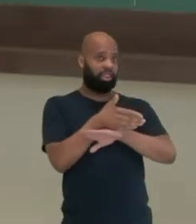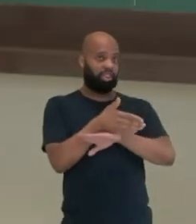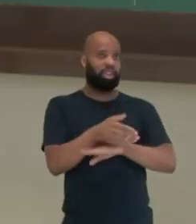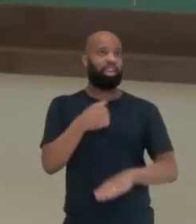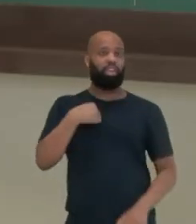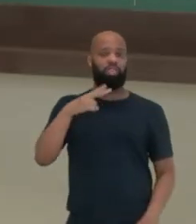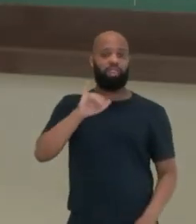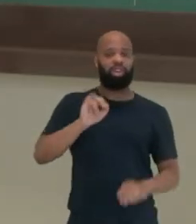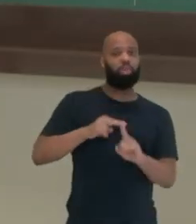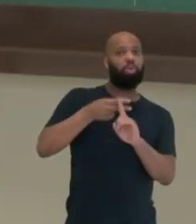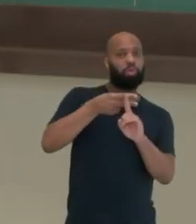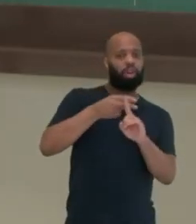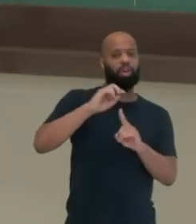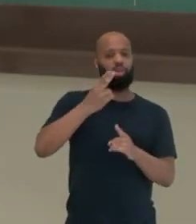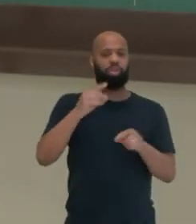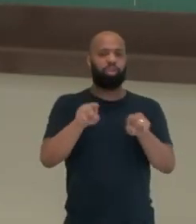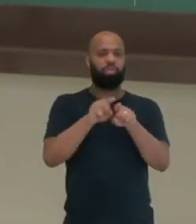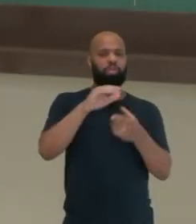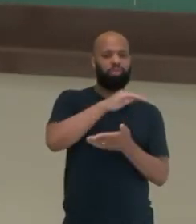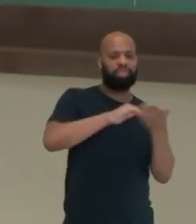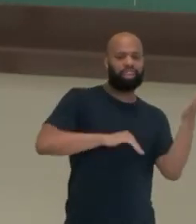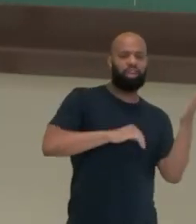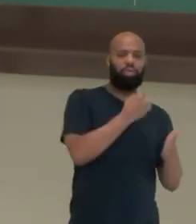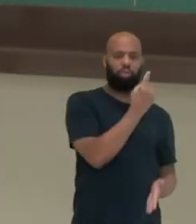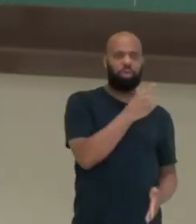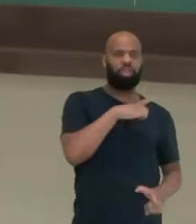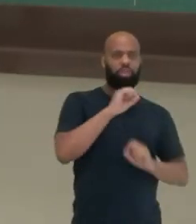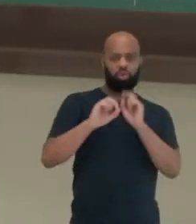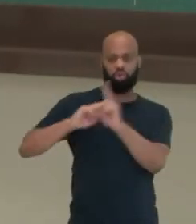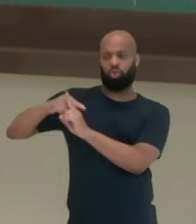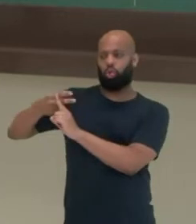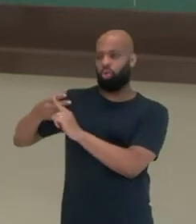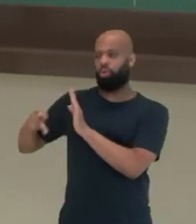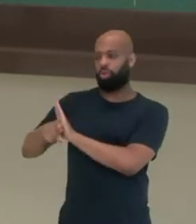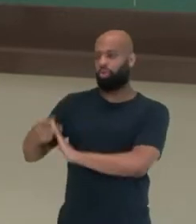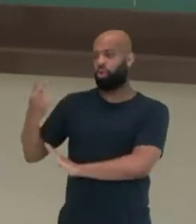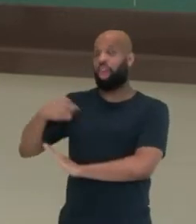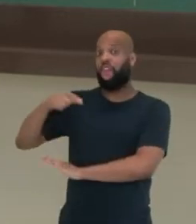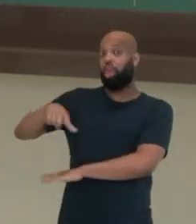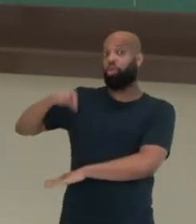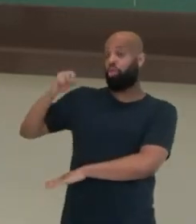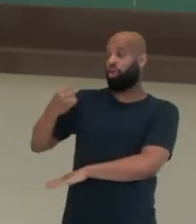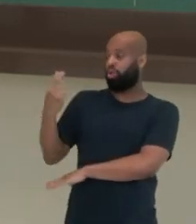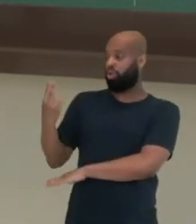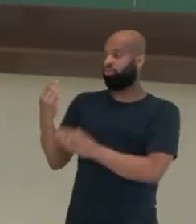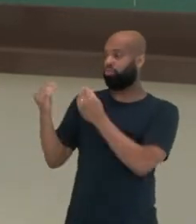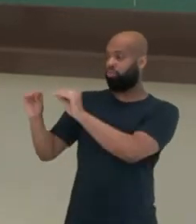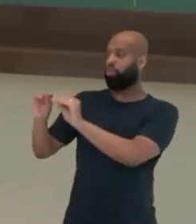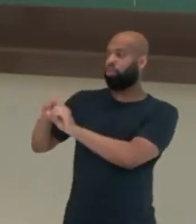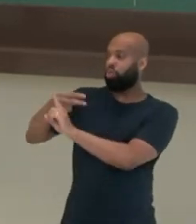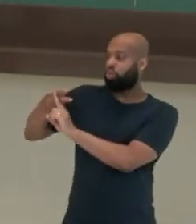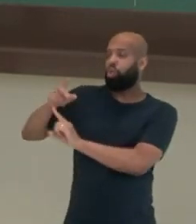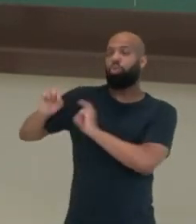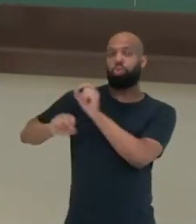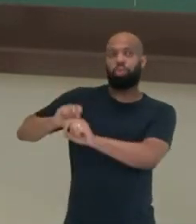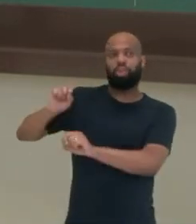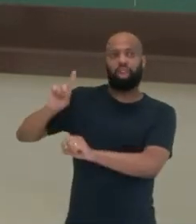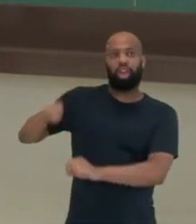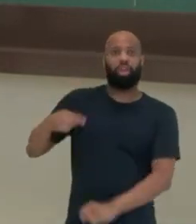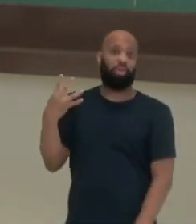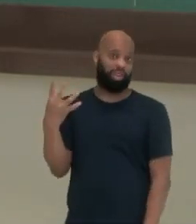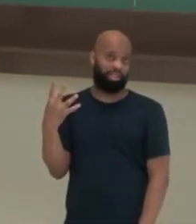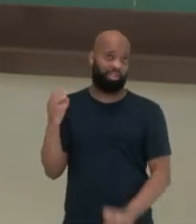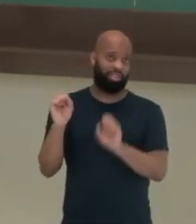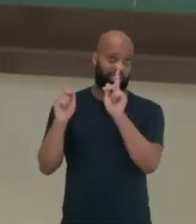vou dobrar e subtrair 1. O dobro de 2, porque eu escolhi o 2 para colocar ali, né? O dobro de 2,